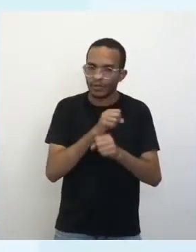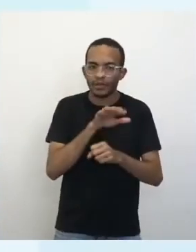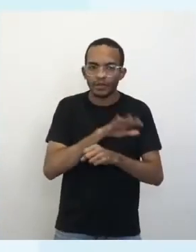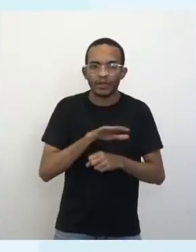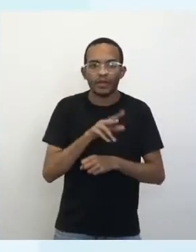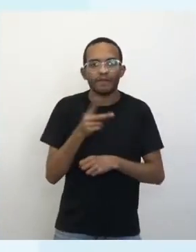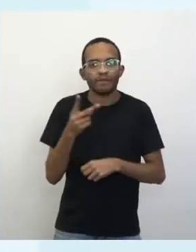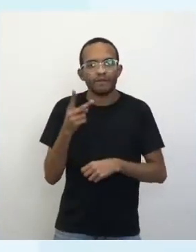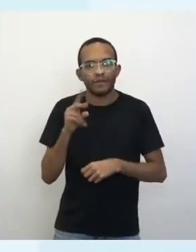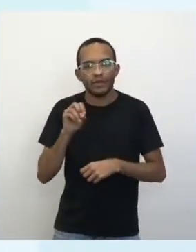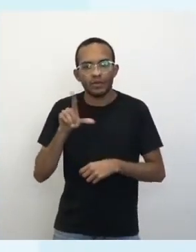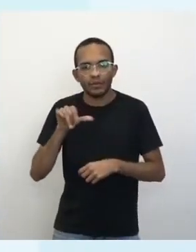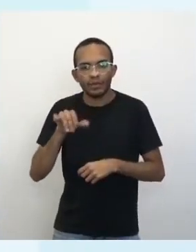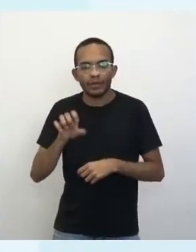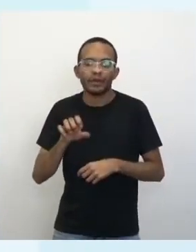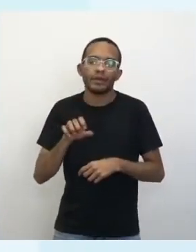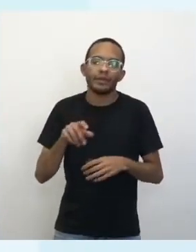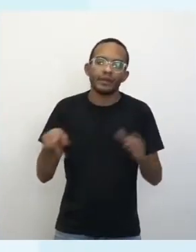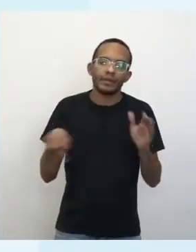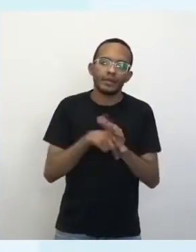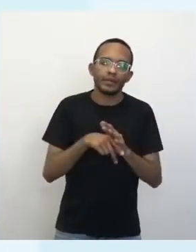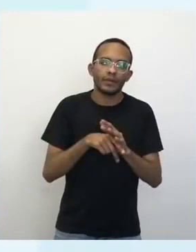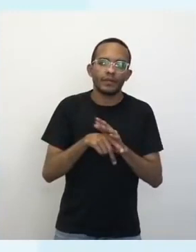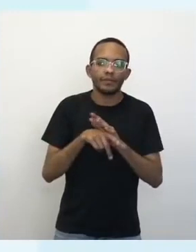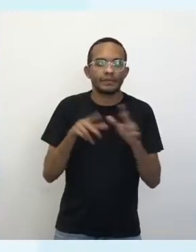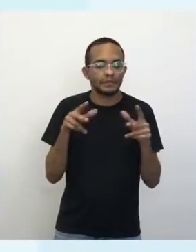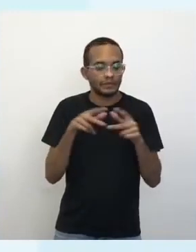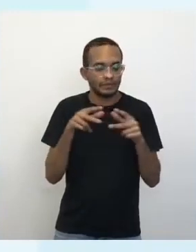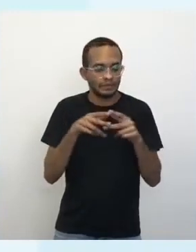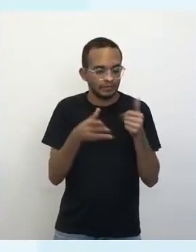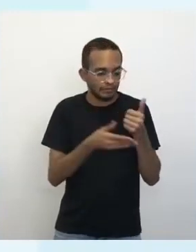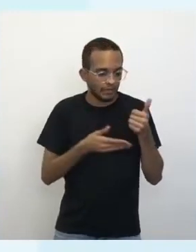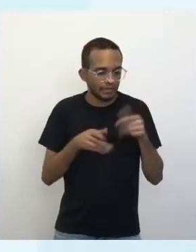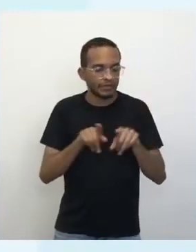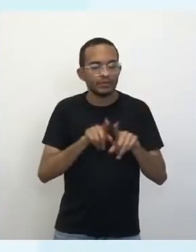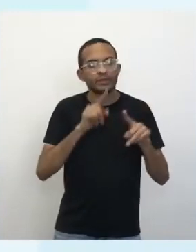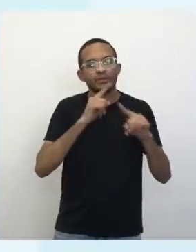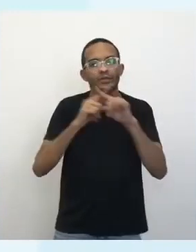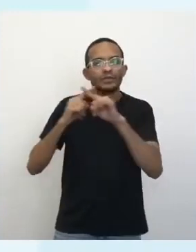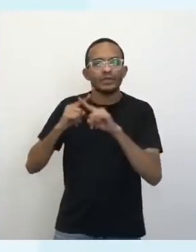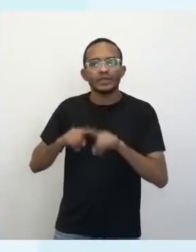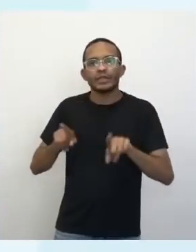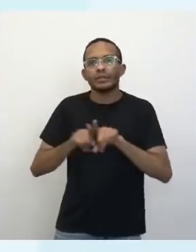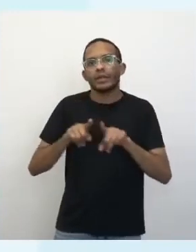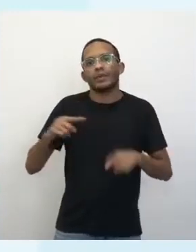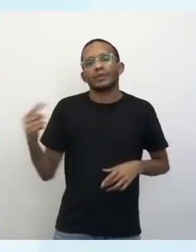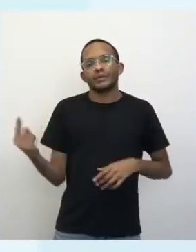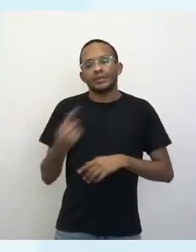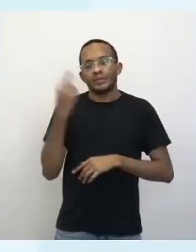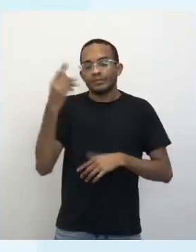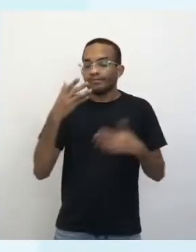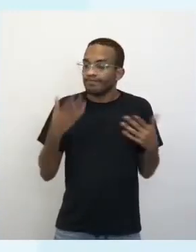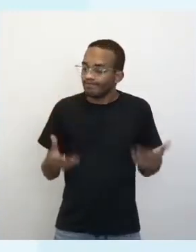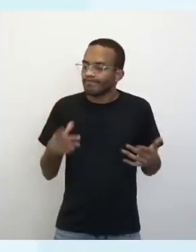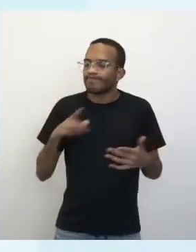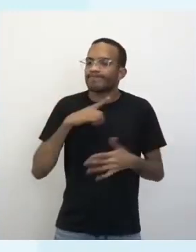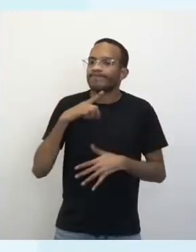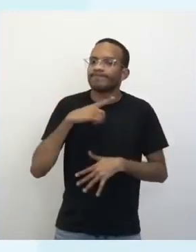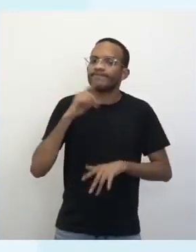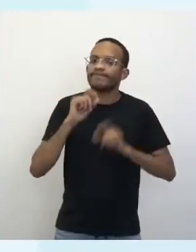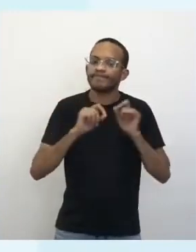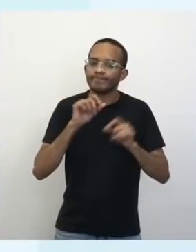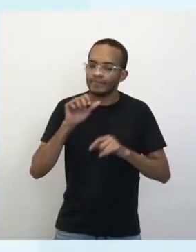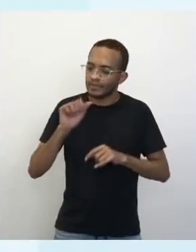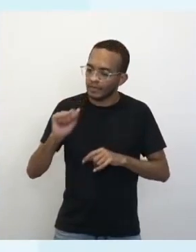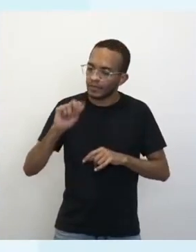um prisma, basta a gente pegar a área da base e multiplicar pela altura. Então, eu tenho